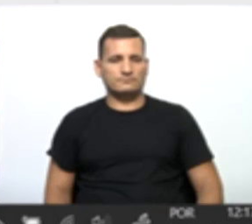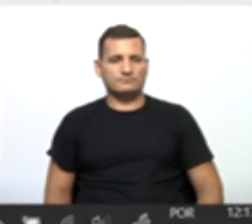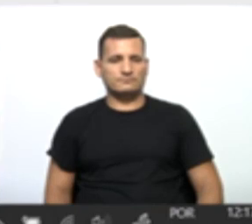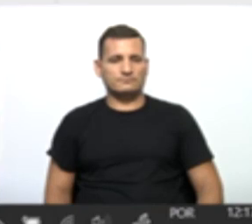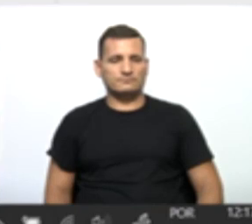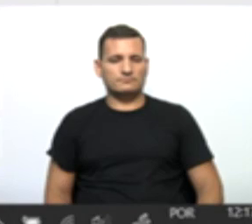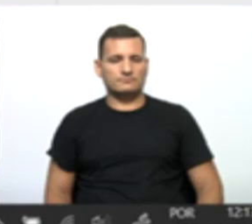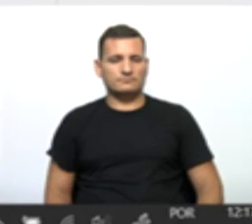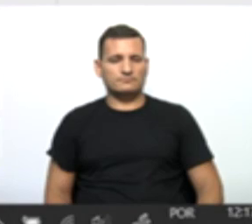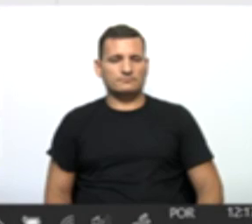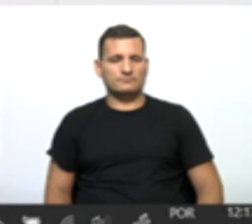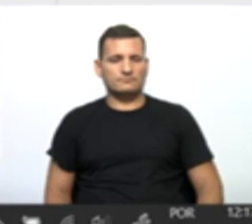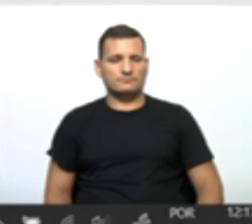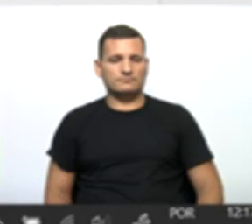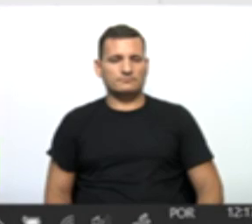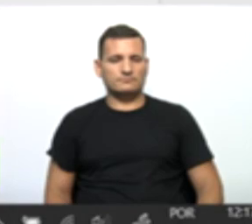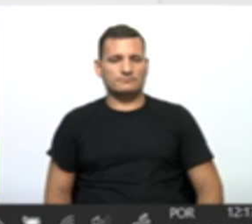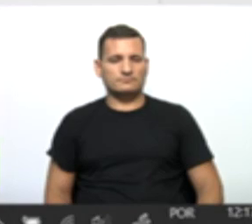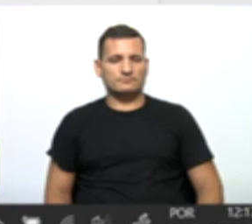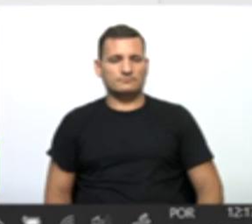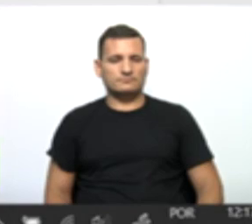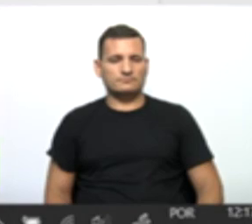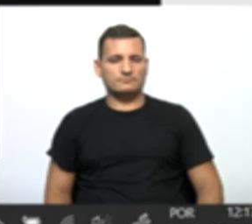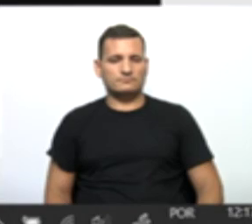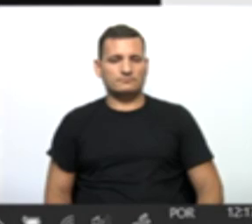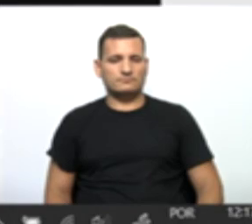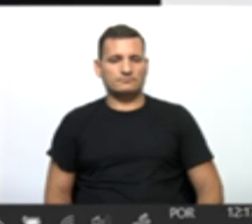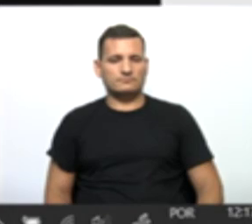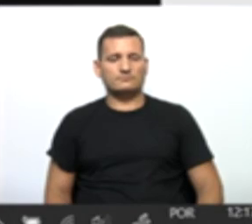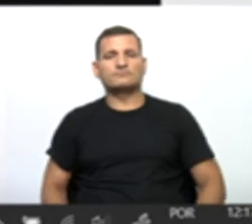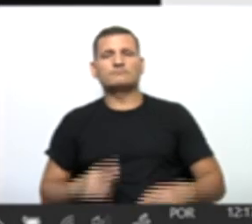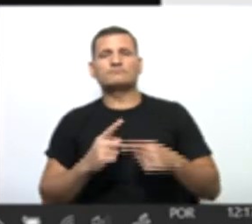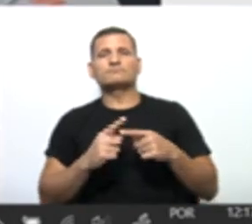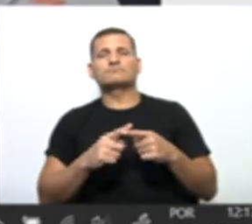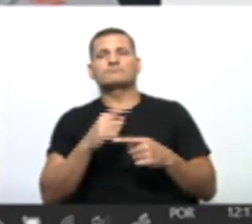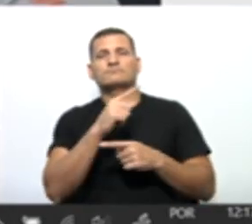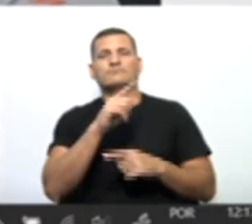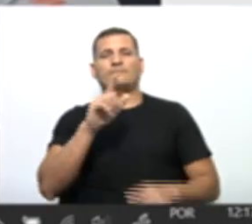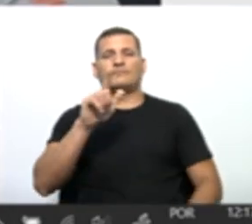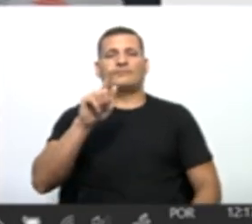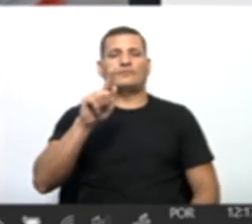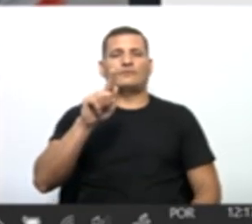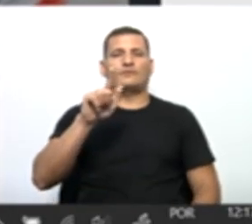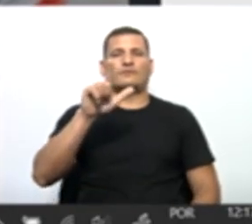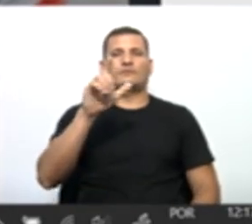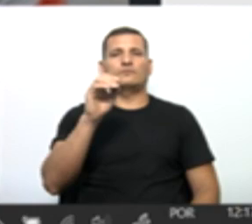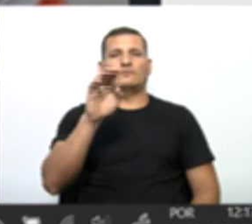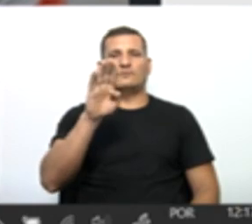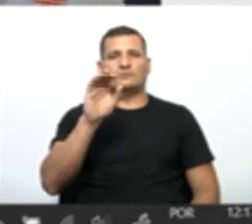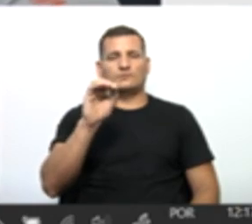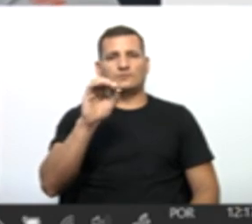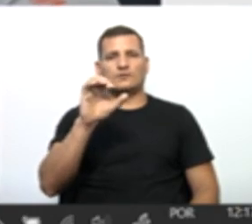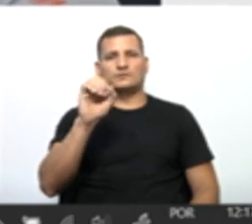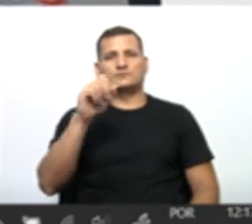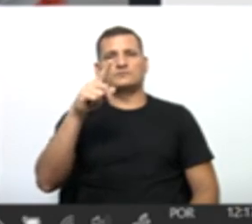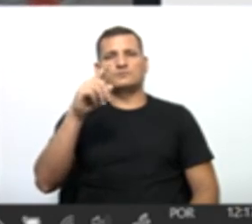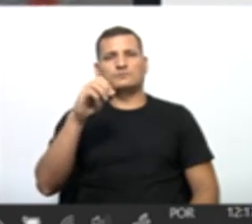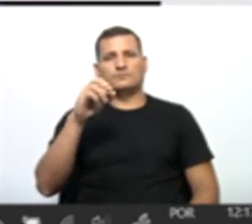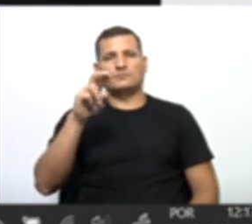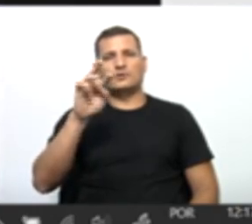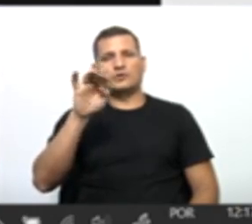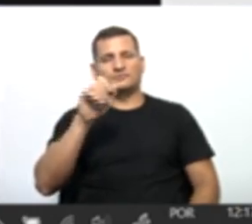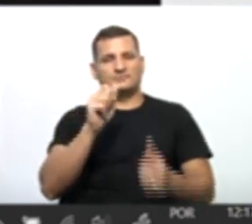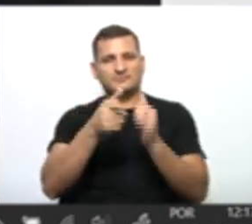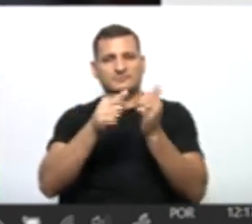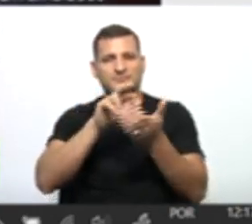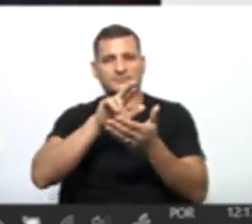Olha que legal. Por que esse site aí ele é tão acessado? Não é porque é só esporte, não. Veja bem aqui,